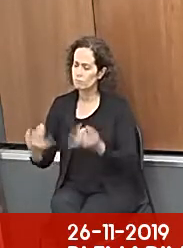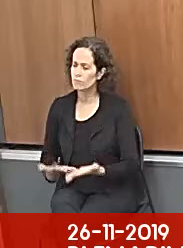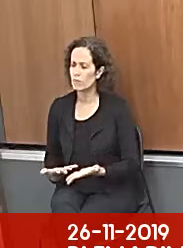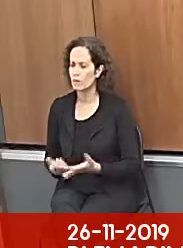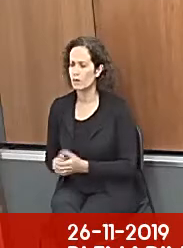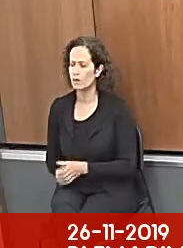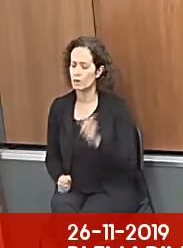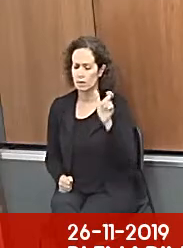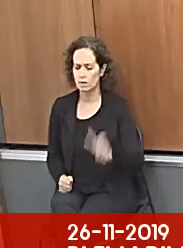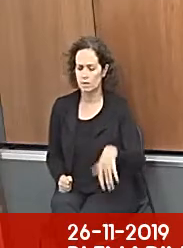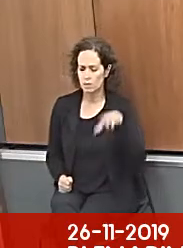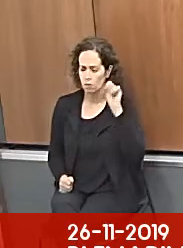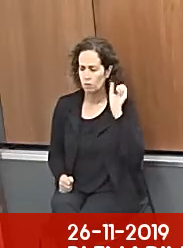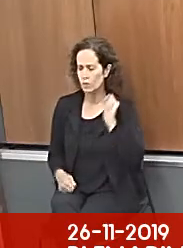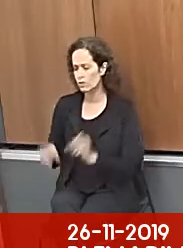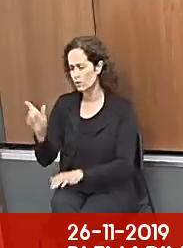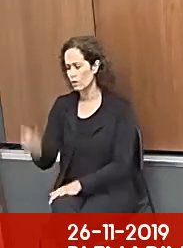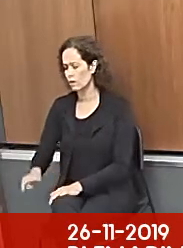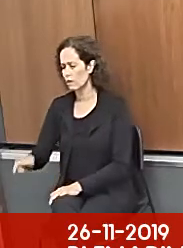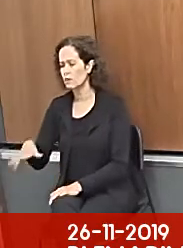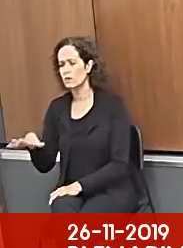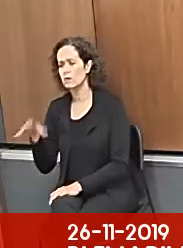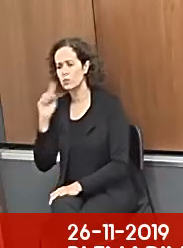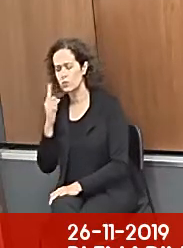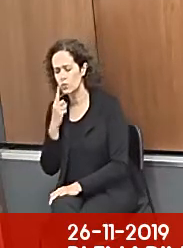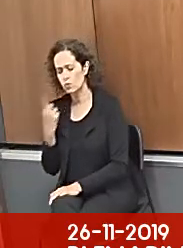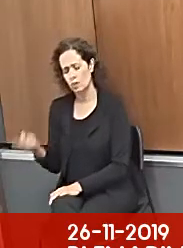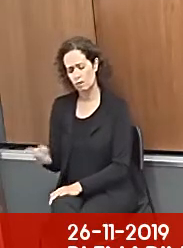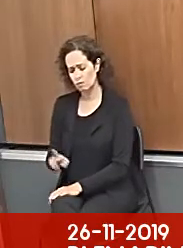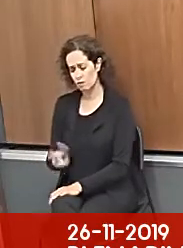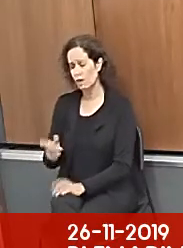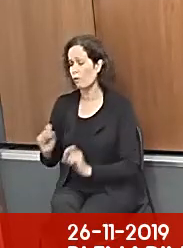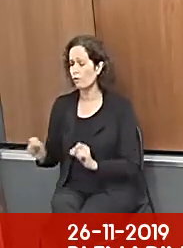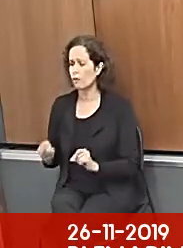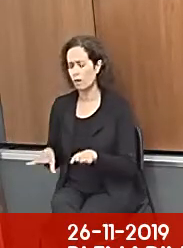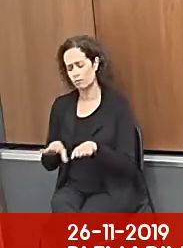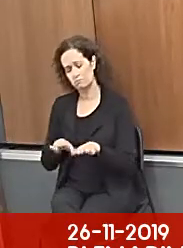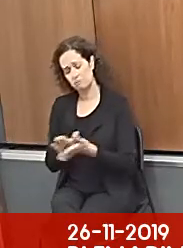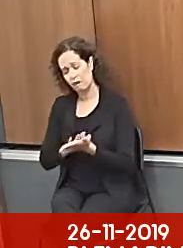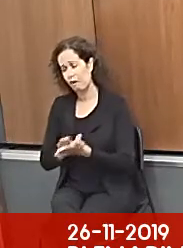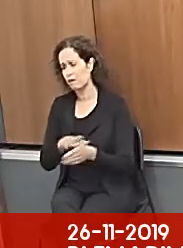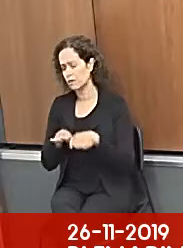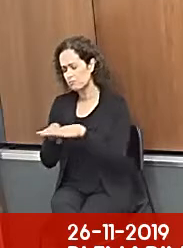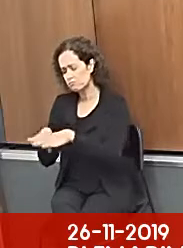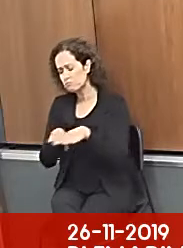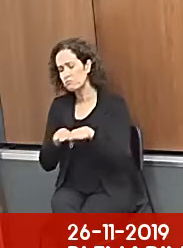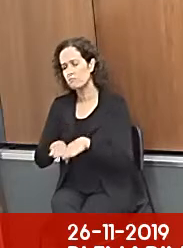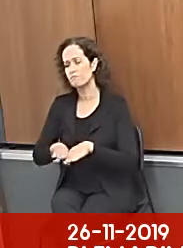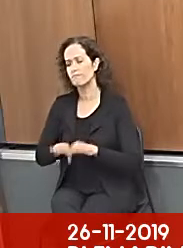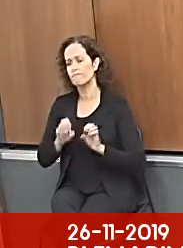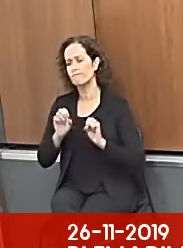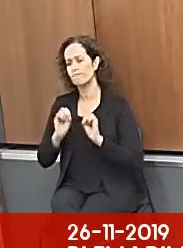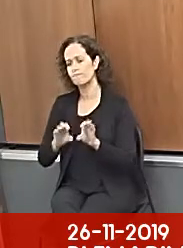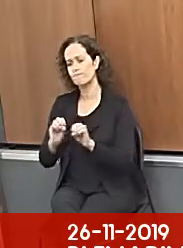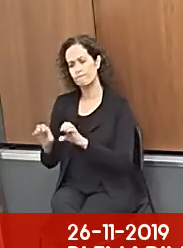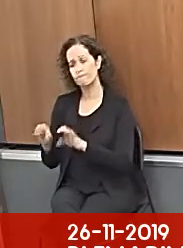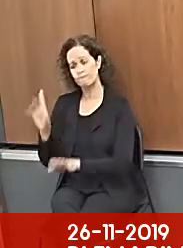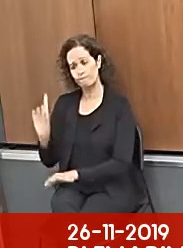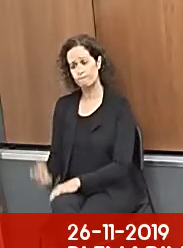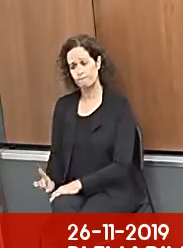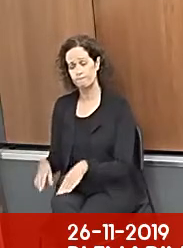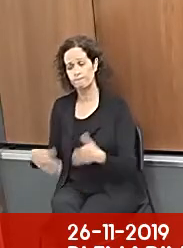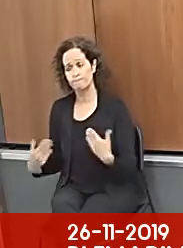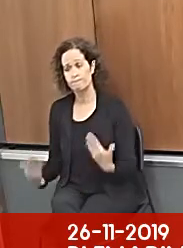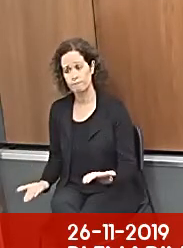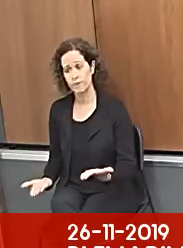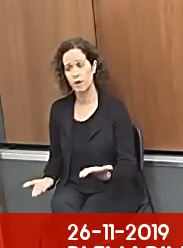diferença da criança ouvinte para a criança surda? Nenhuma. Todas duas têm o direito à educação. Então, a escola bilíngue, formar ele